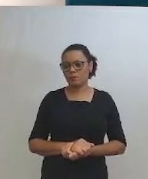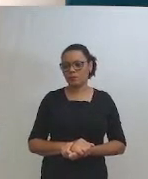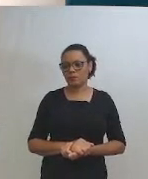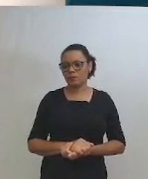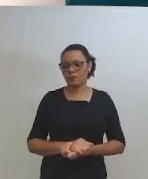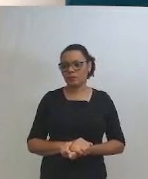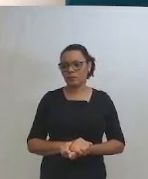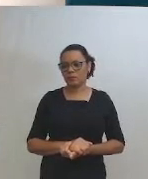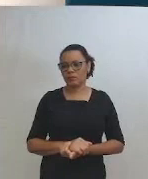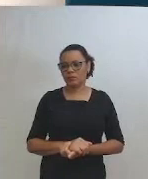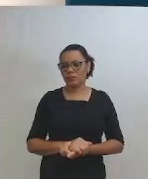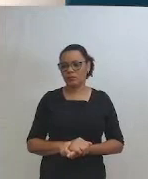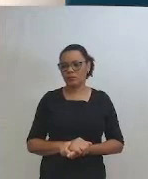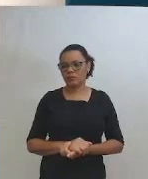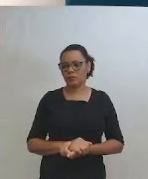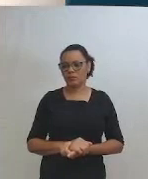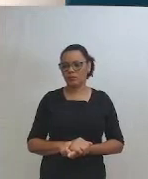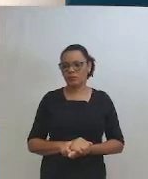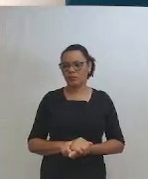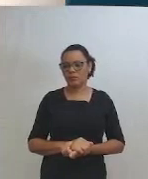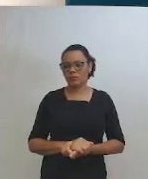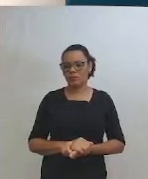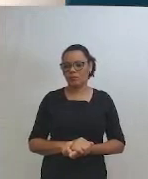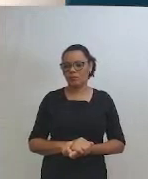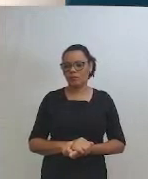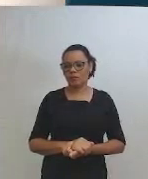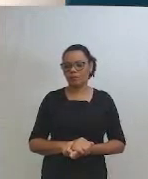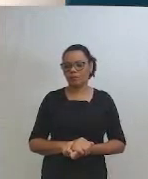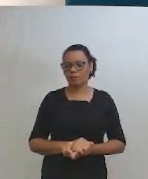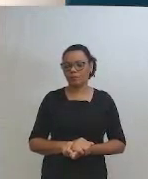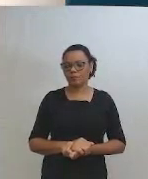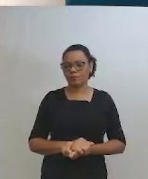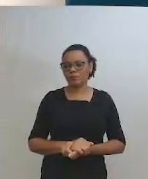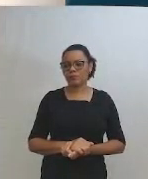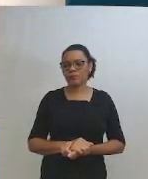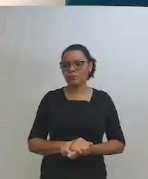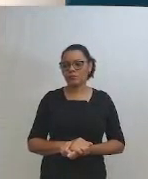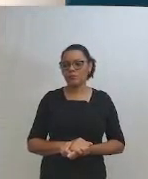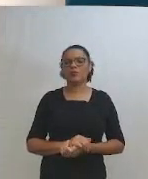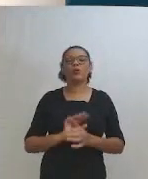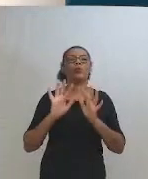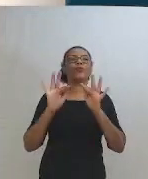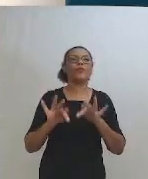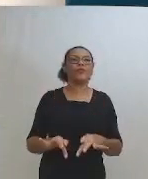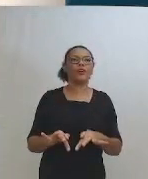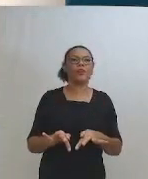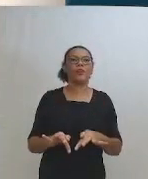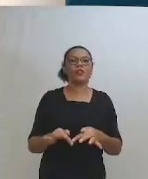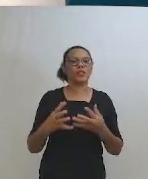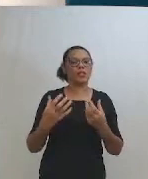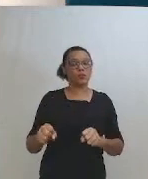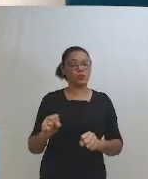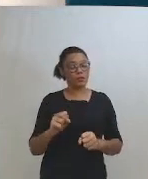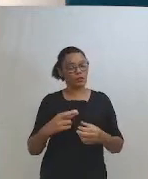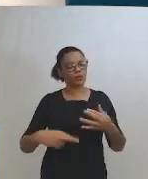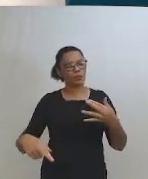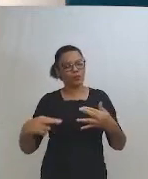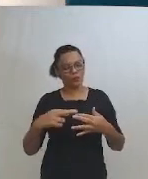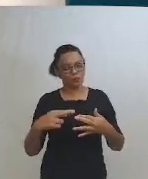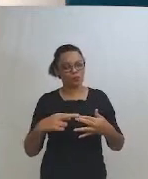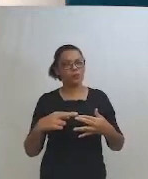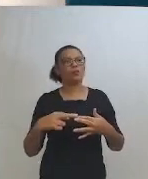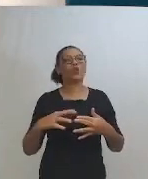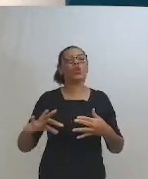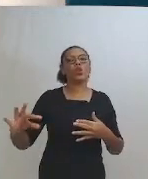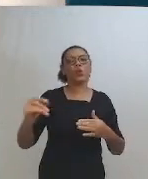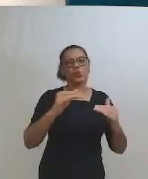por favor, o resultado do julgamento é desprovimento do recurso ordinário por unanimidade nos termos